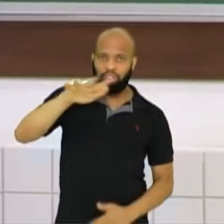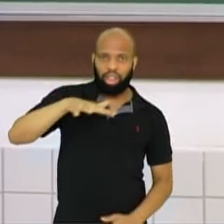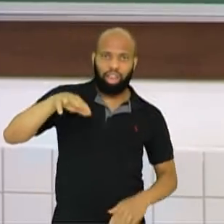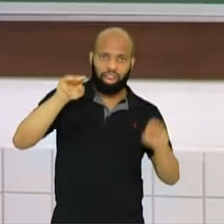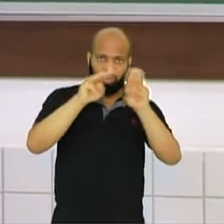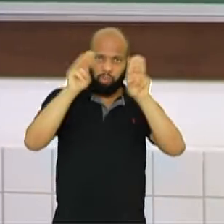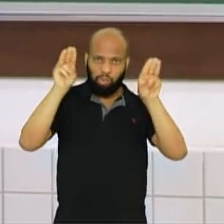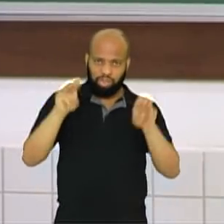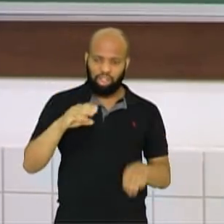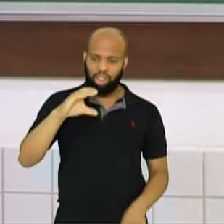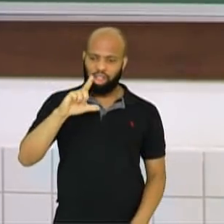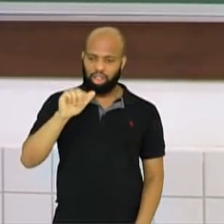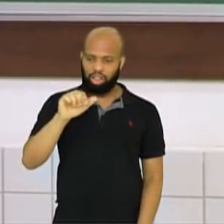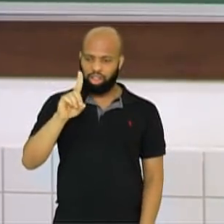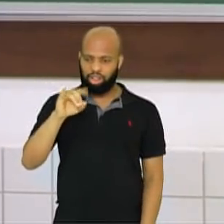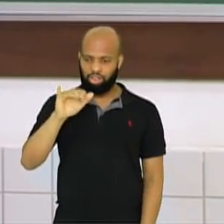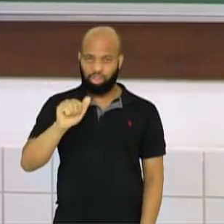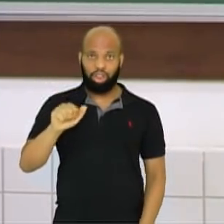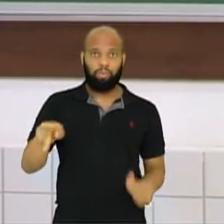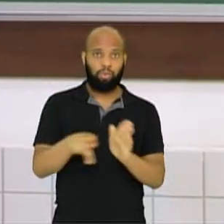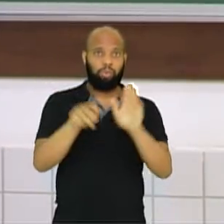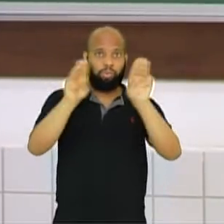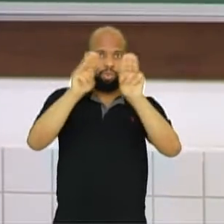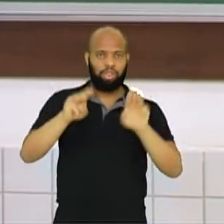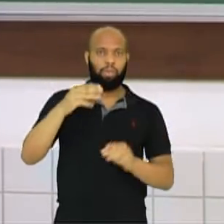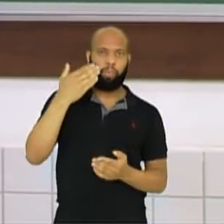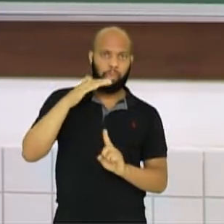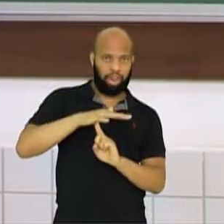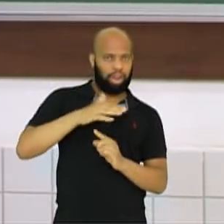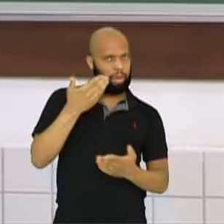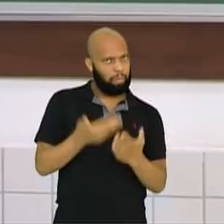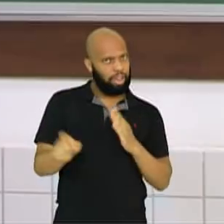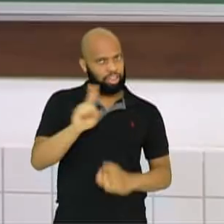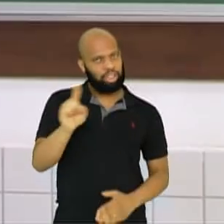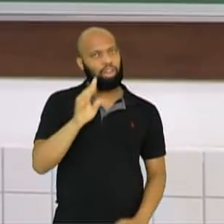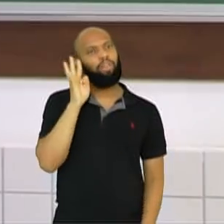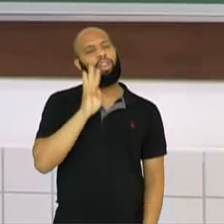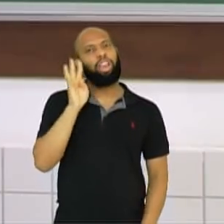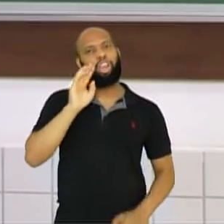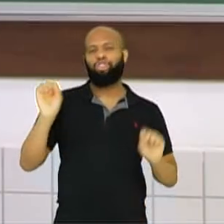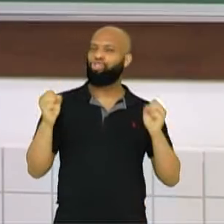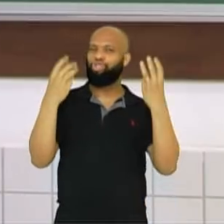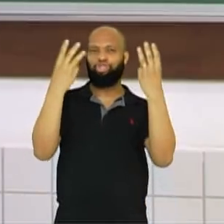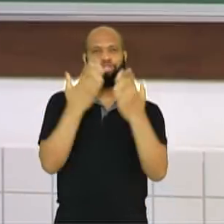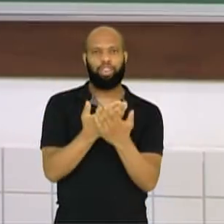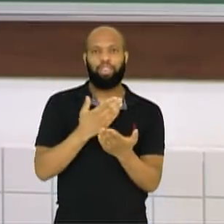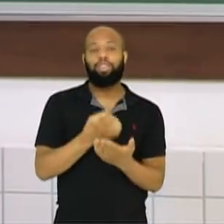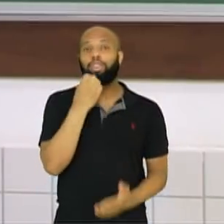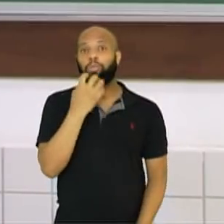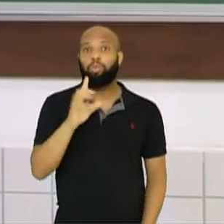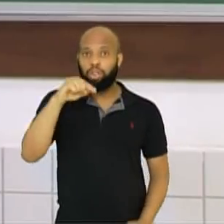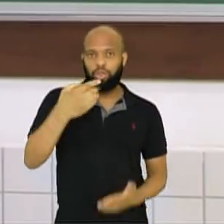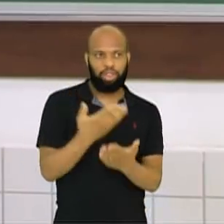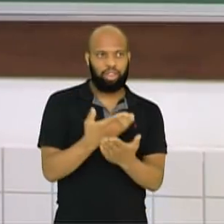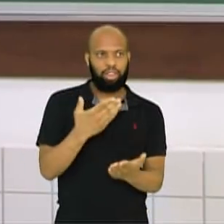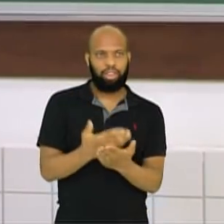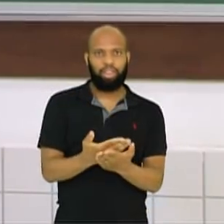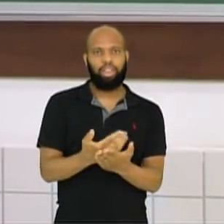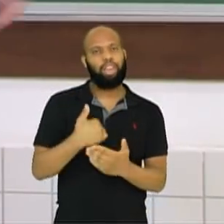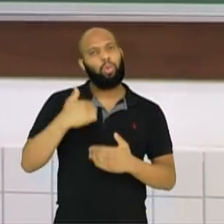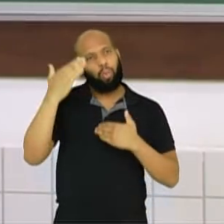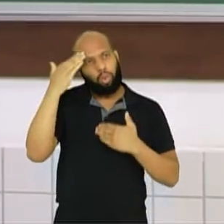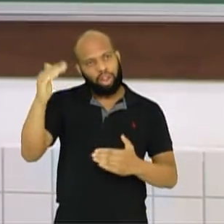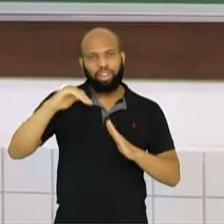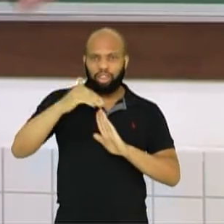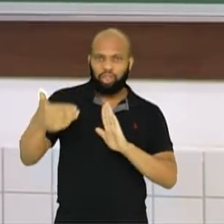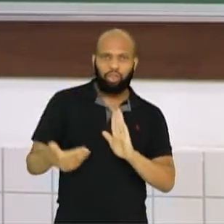a professora Cláudia, do Museu Paranaense. Não perca, ó, ficou show de bola essa próxima aula. Só